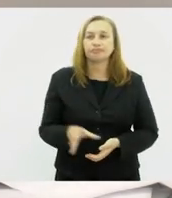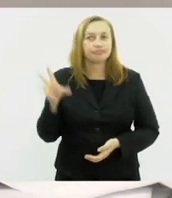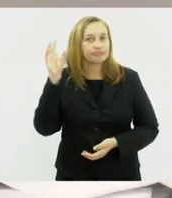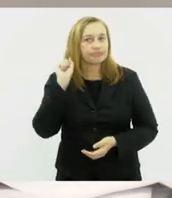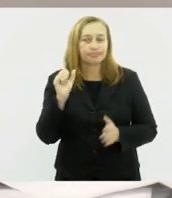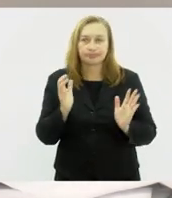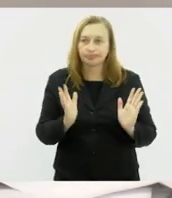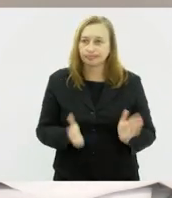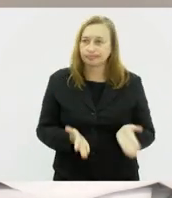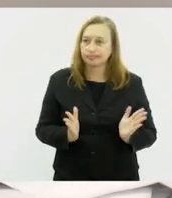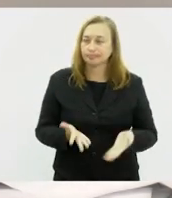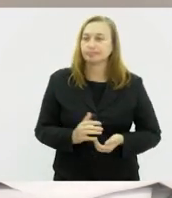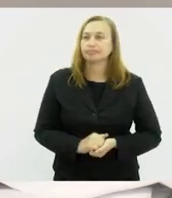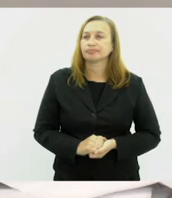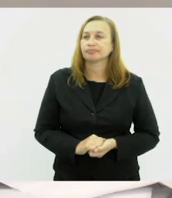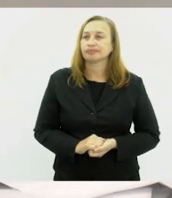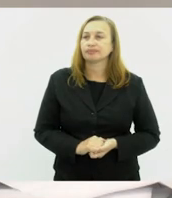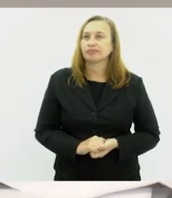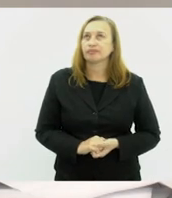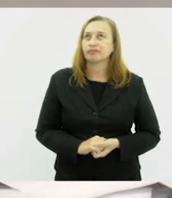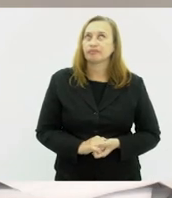agora a